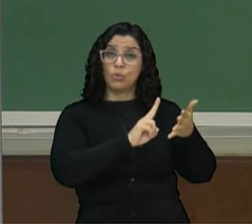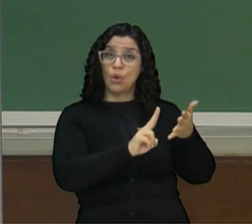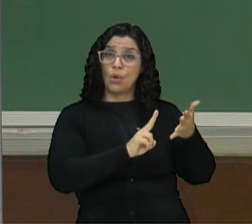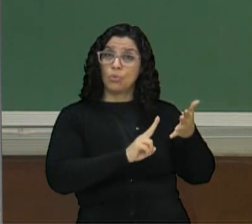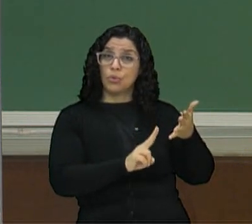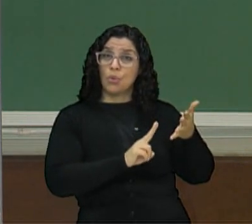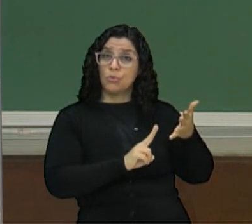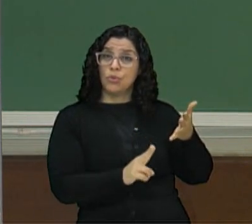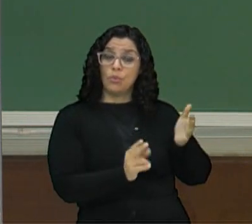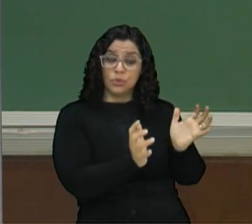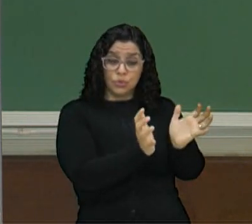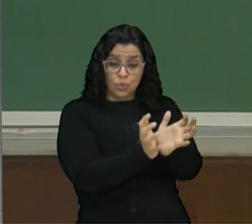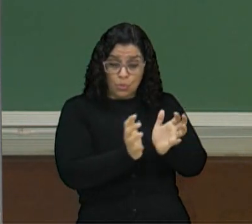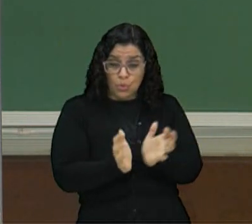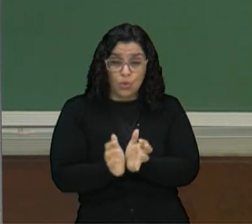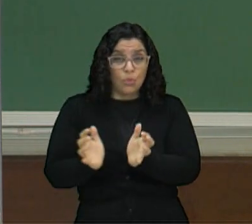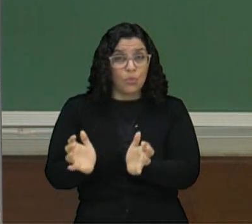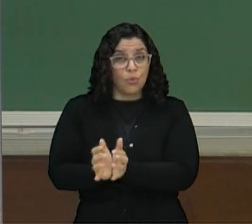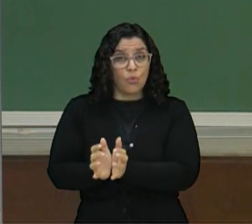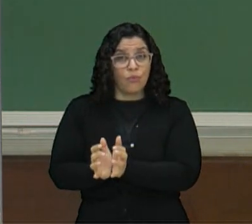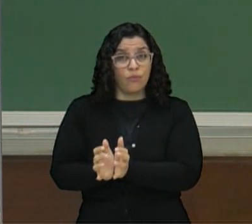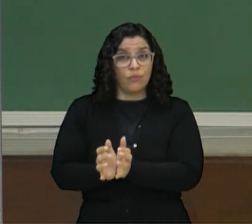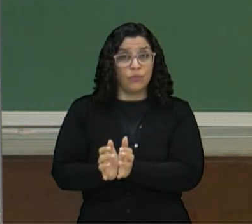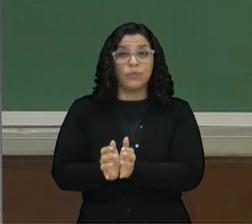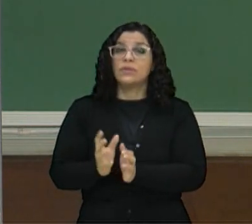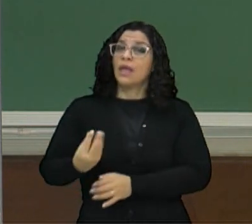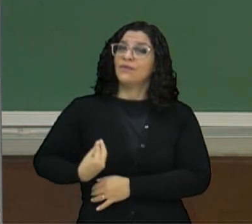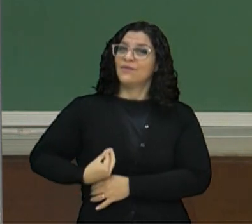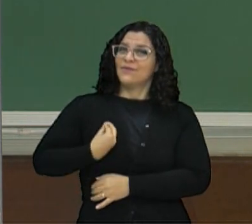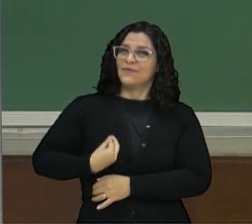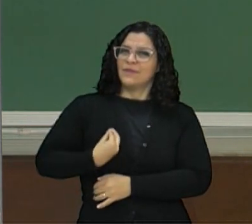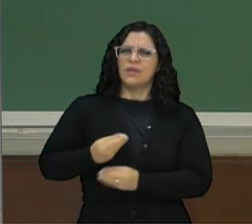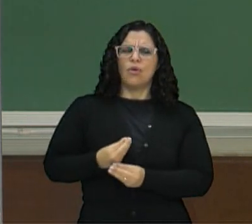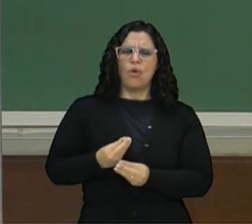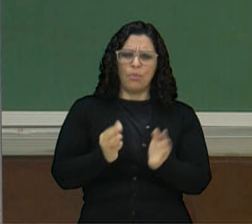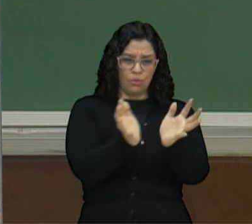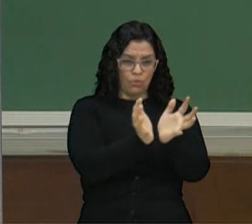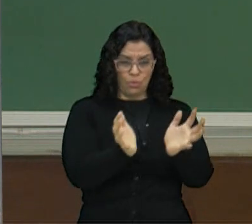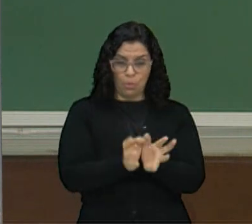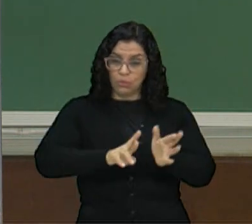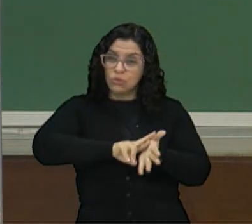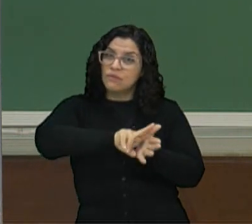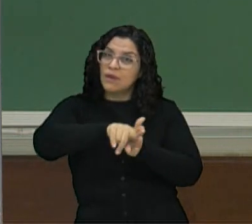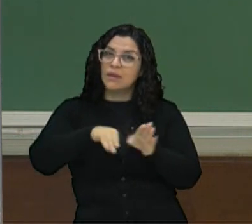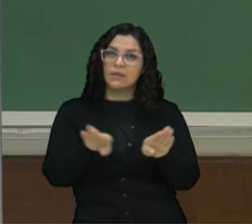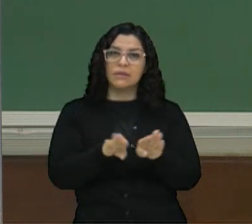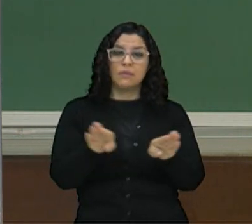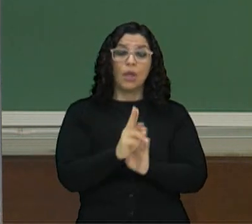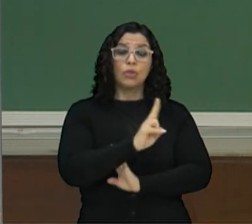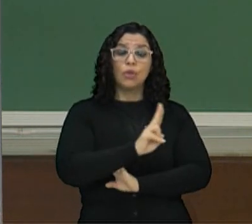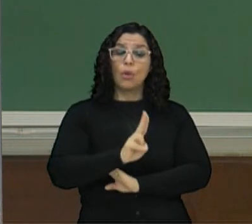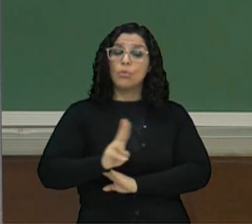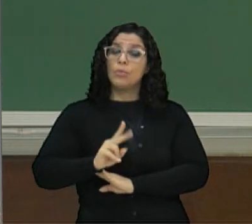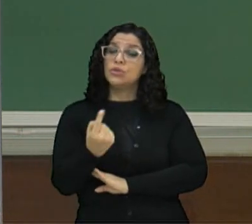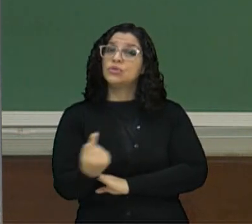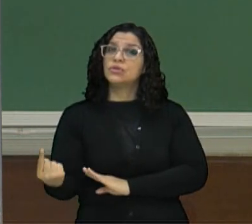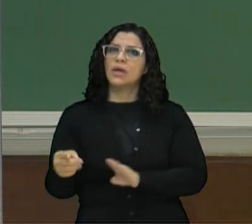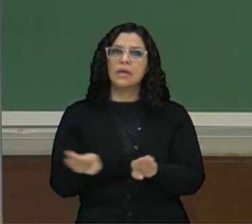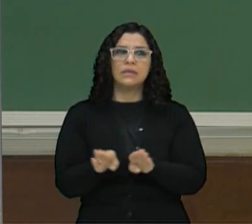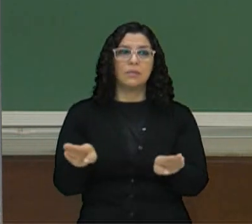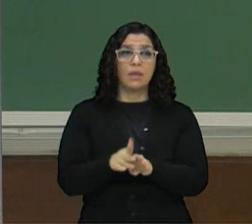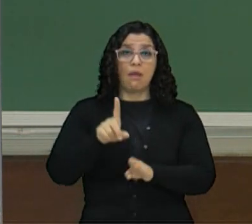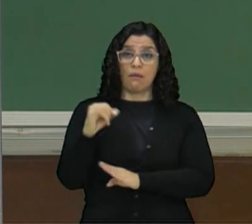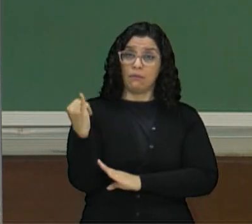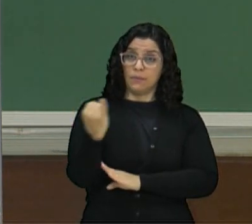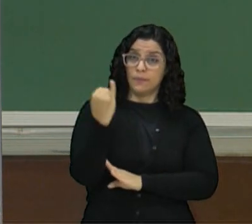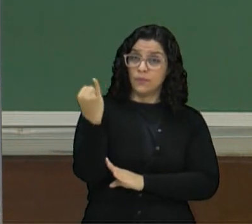dos seres vivos. Como organizar esses seres vivos em diferentes categorias e como nomeá-los, porque é